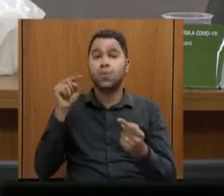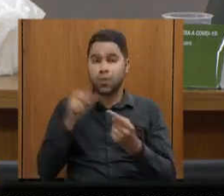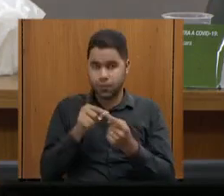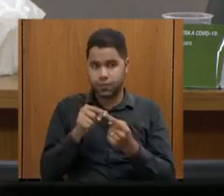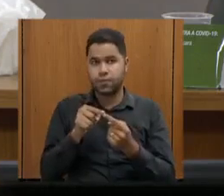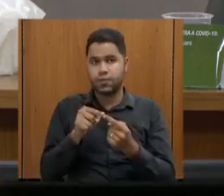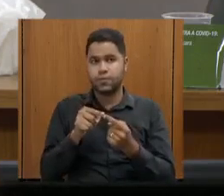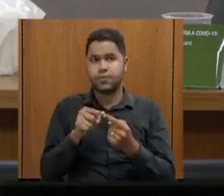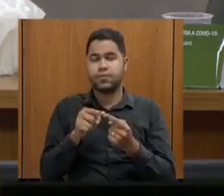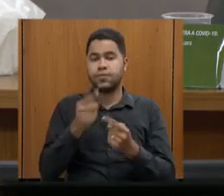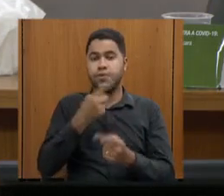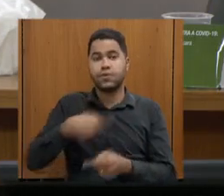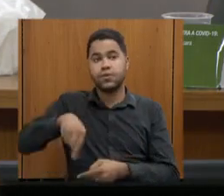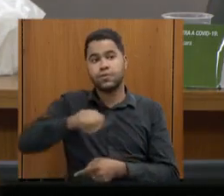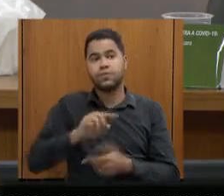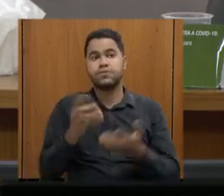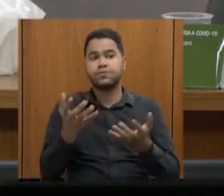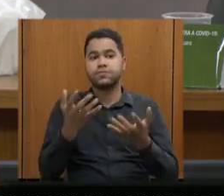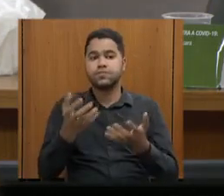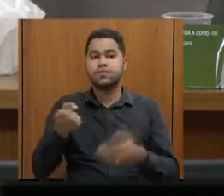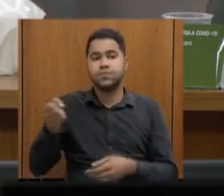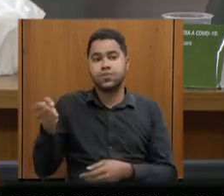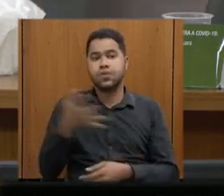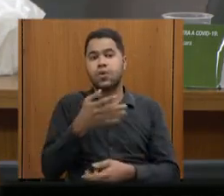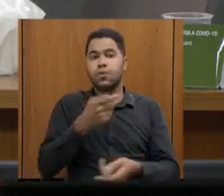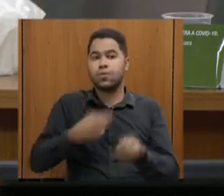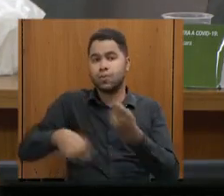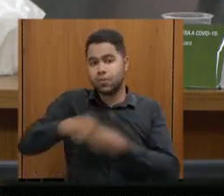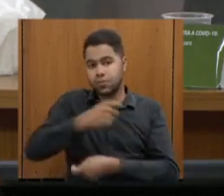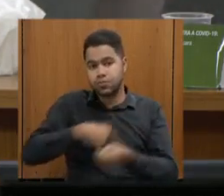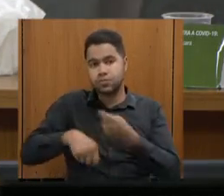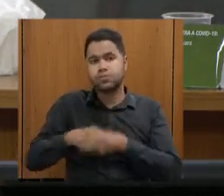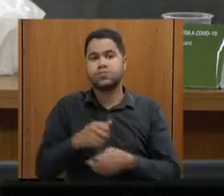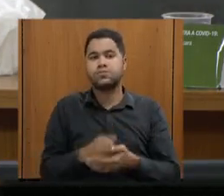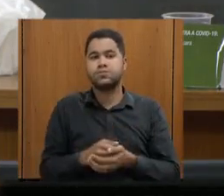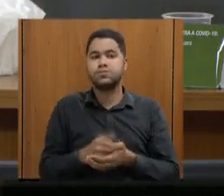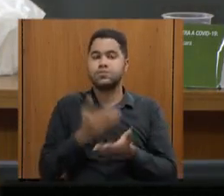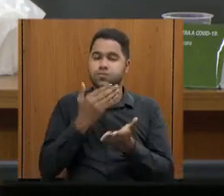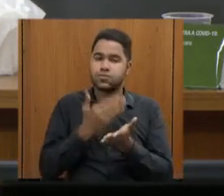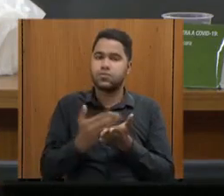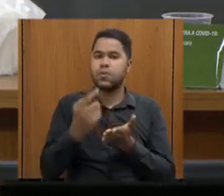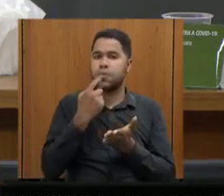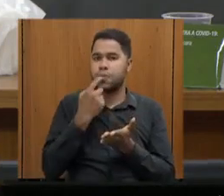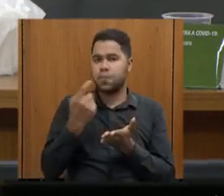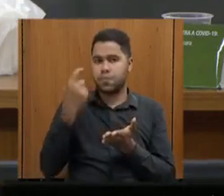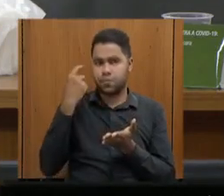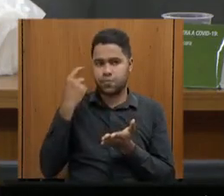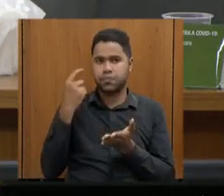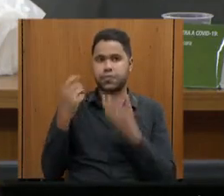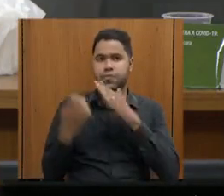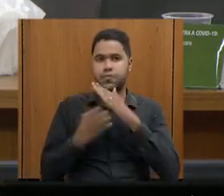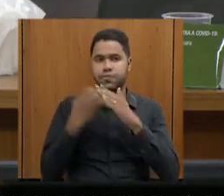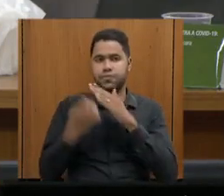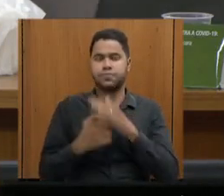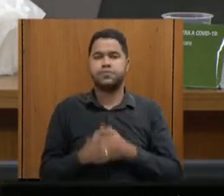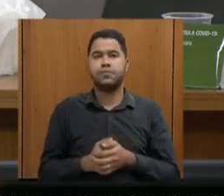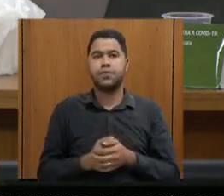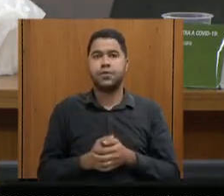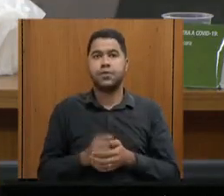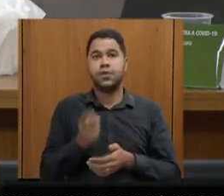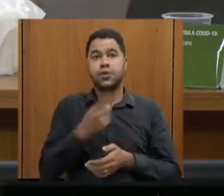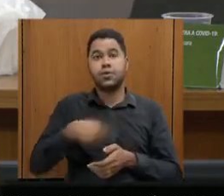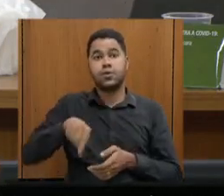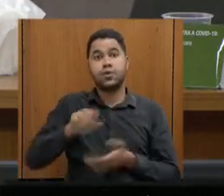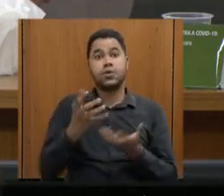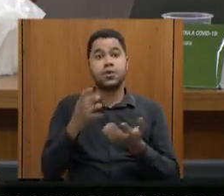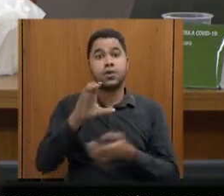é que a gente quer com essa nova administração é que iniciou recentemente na empresa nós